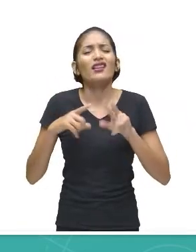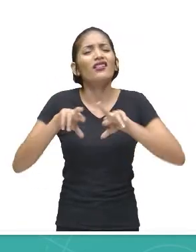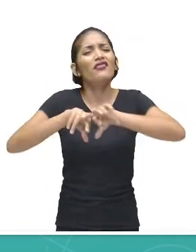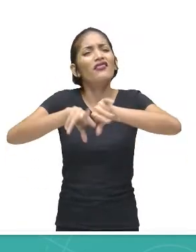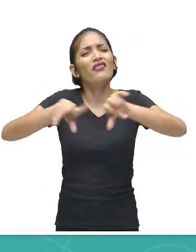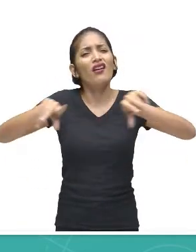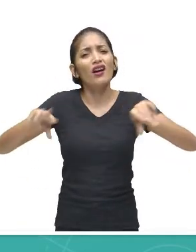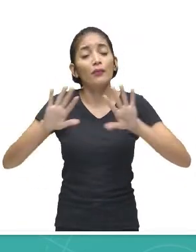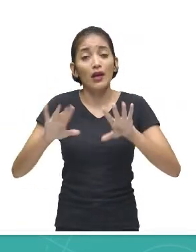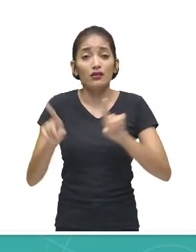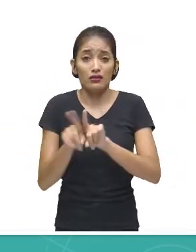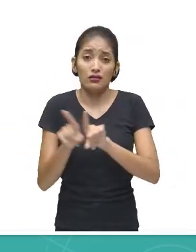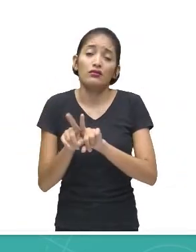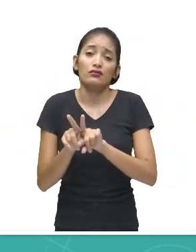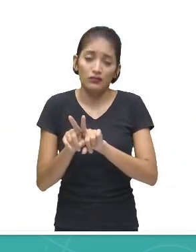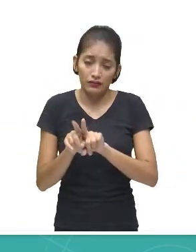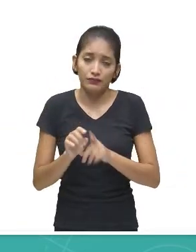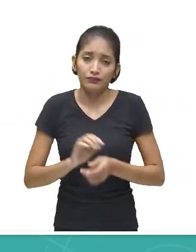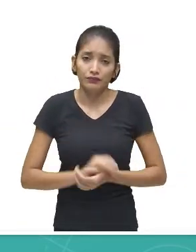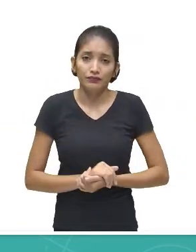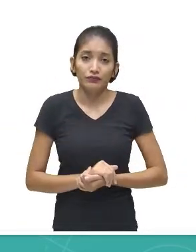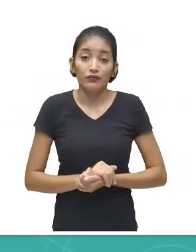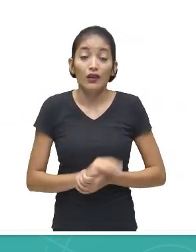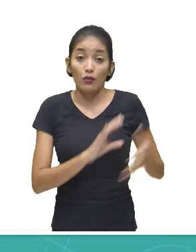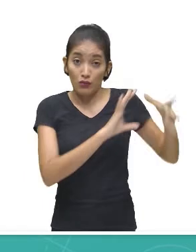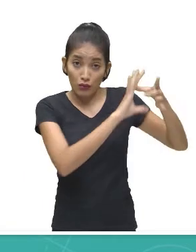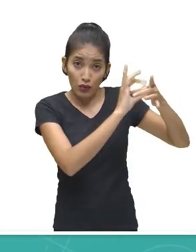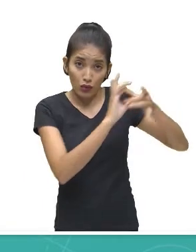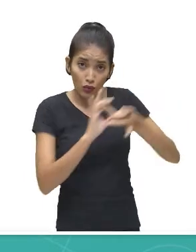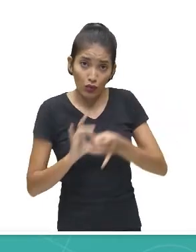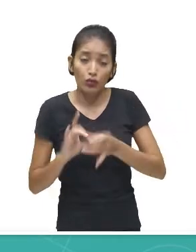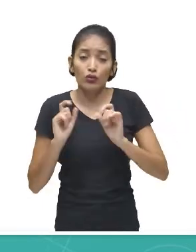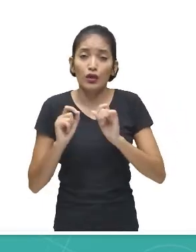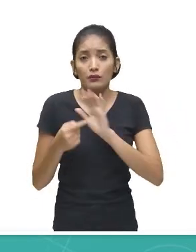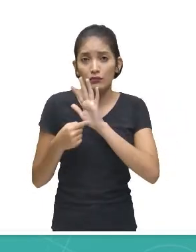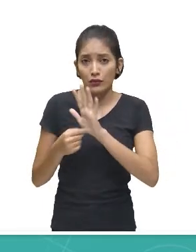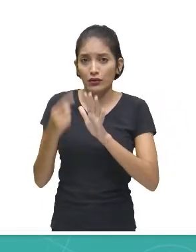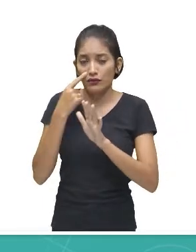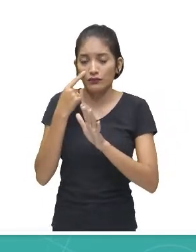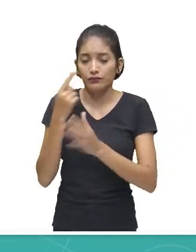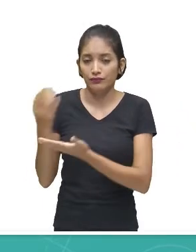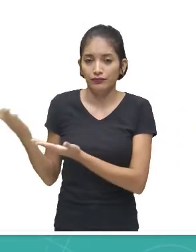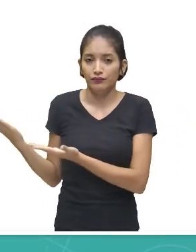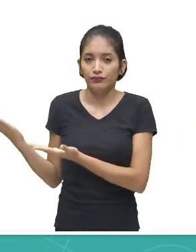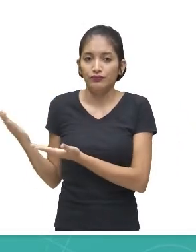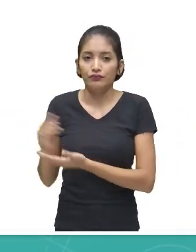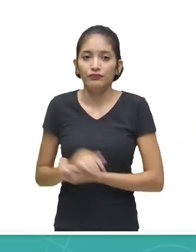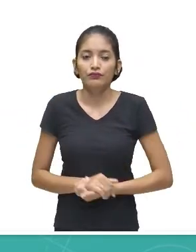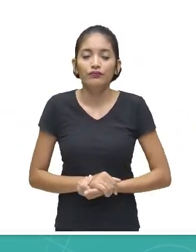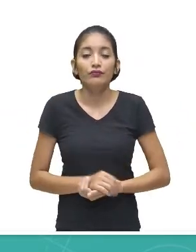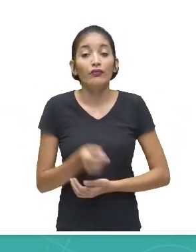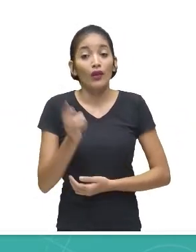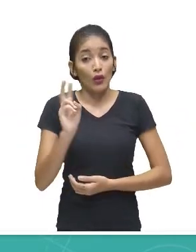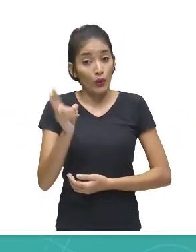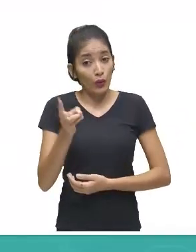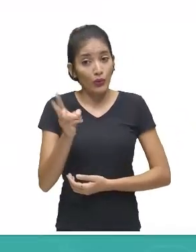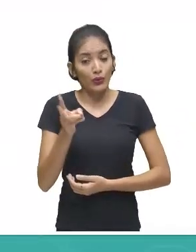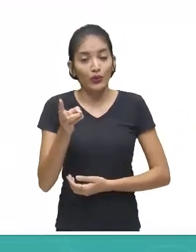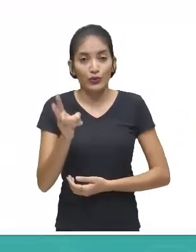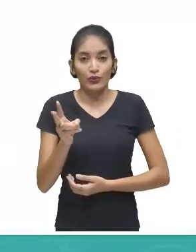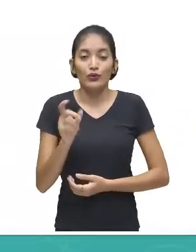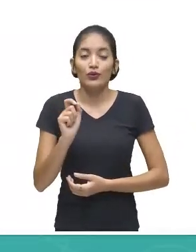outras funções também, né? Mas nesse contexto é isso que está mostrando, tá bom? Então, seguimos aí novamente